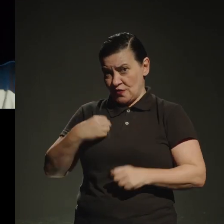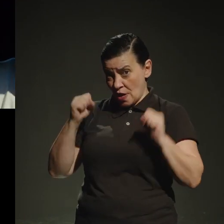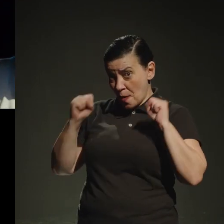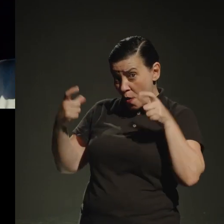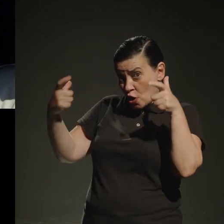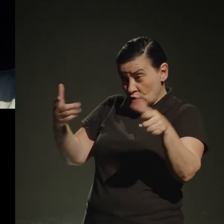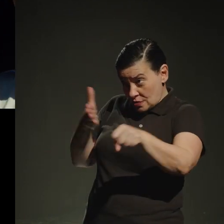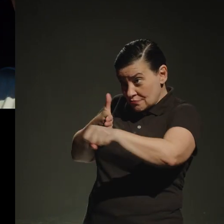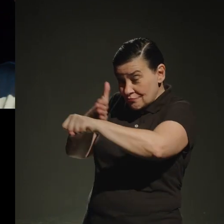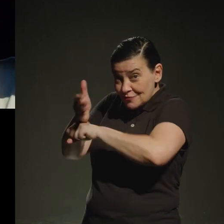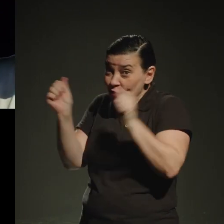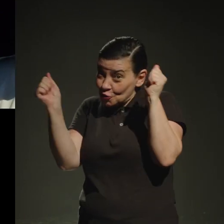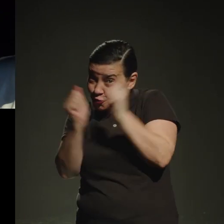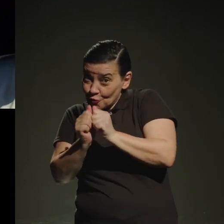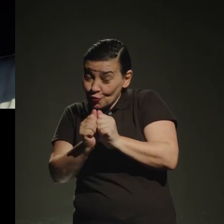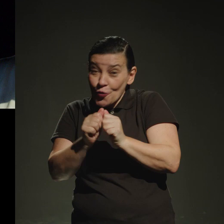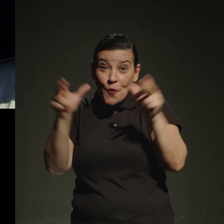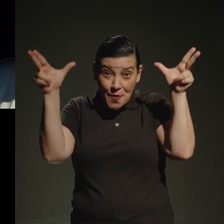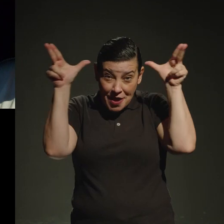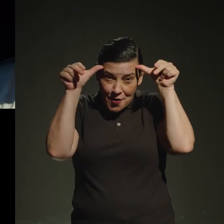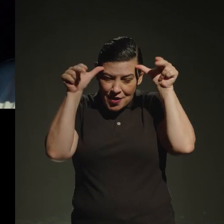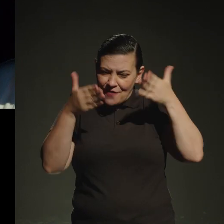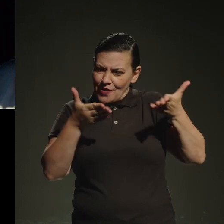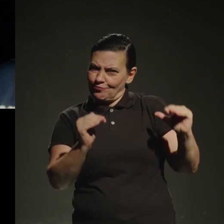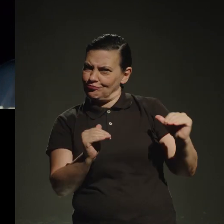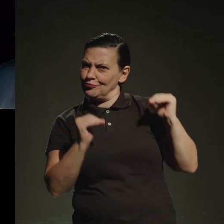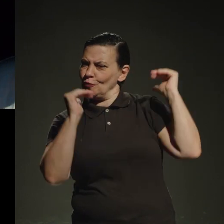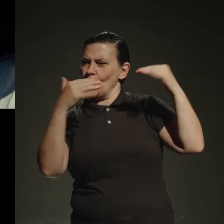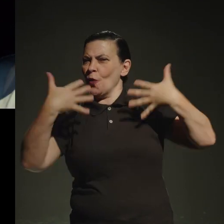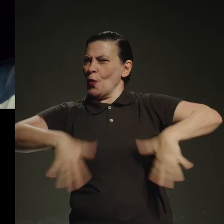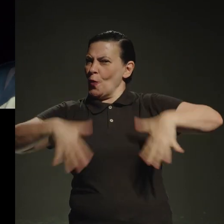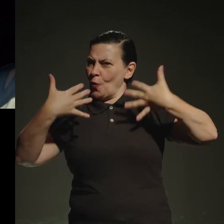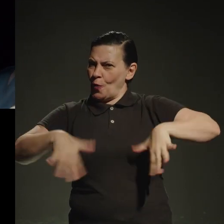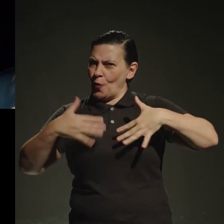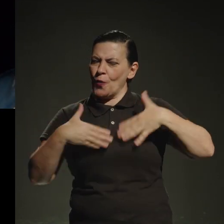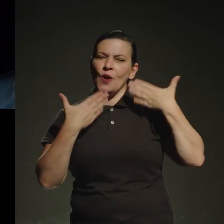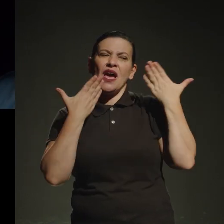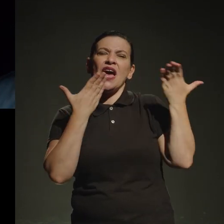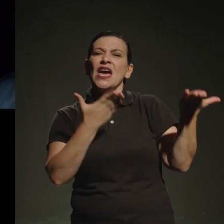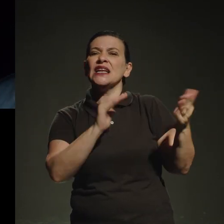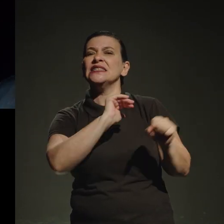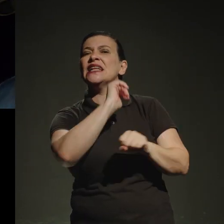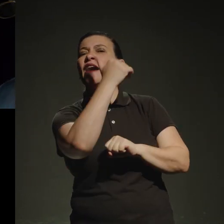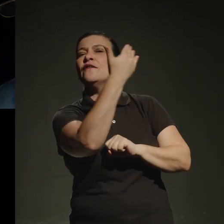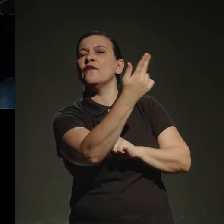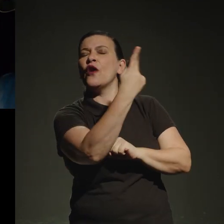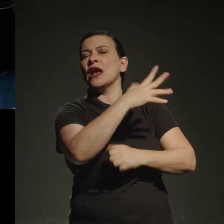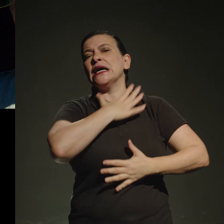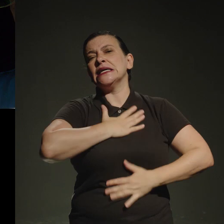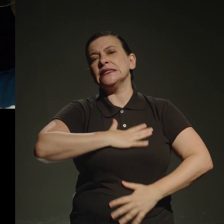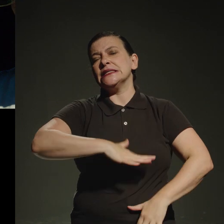bem, sem mais delongas, no aguardo de vossa atenção como cavaleiro andante que sou e da pesada Dom Giraldo de